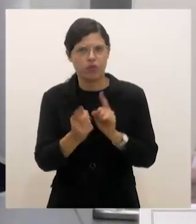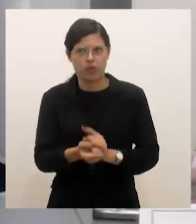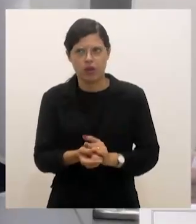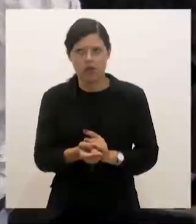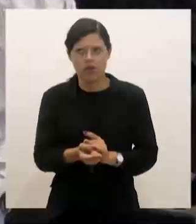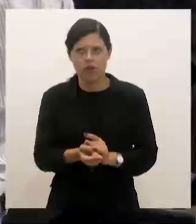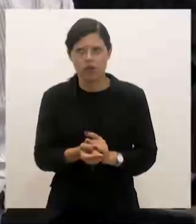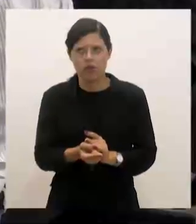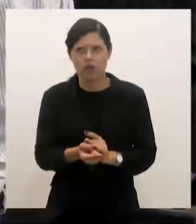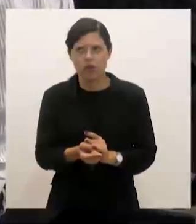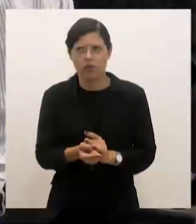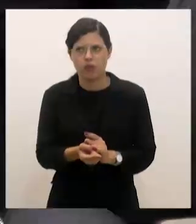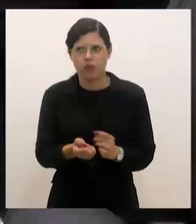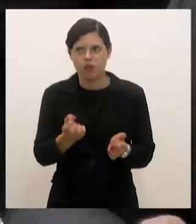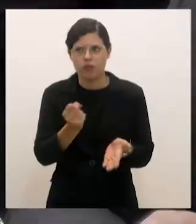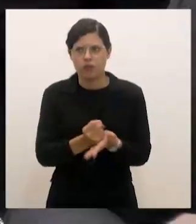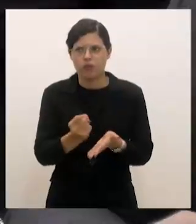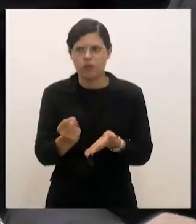ser